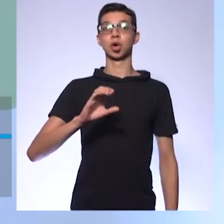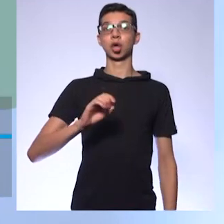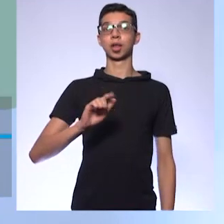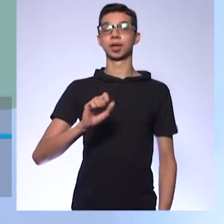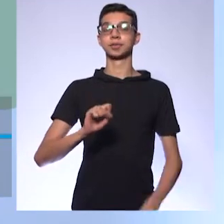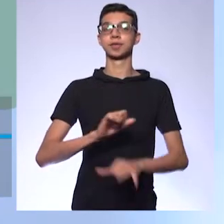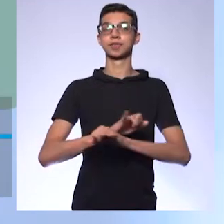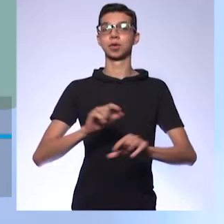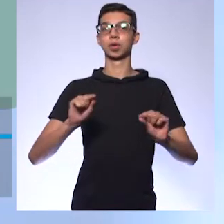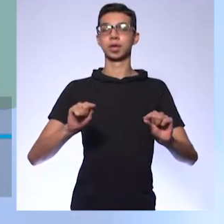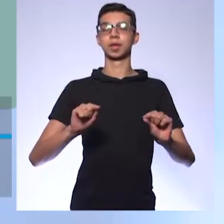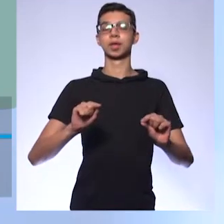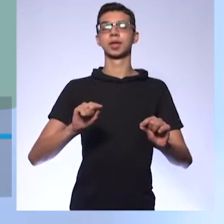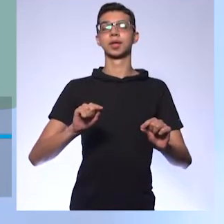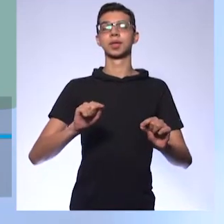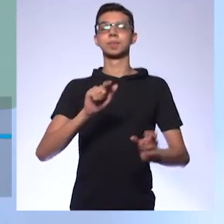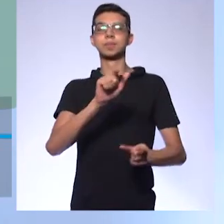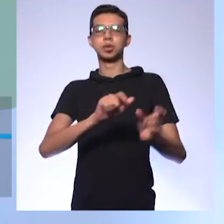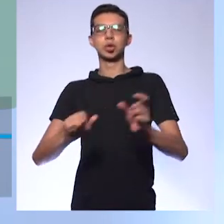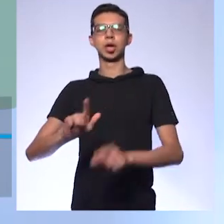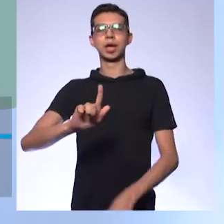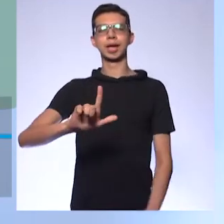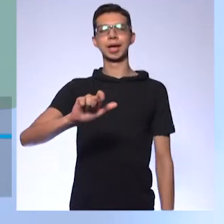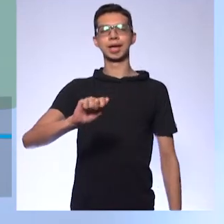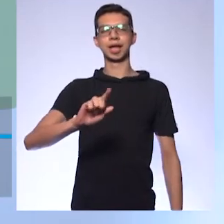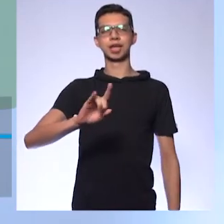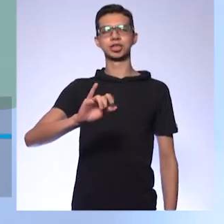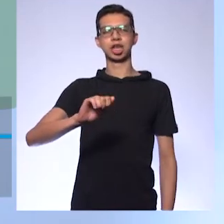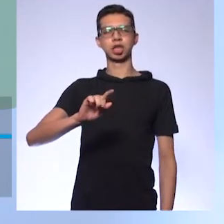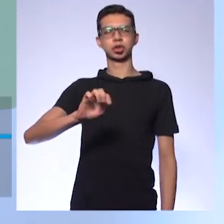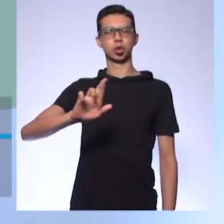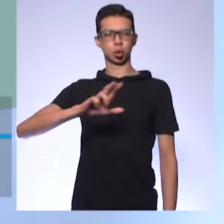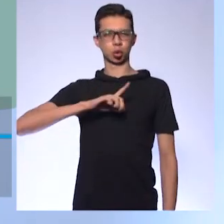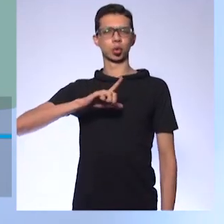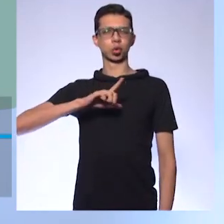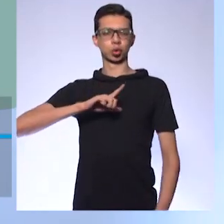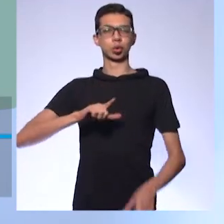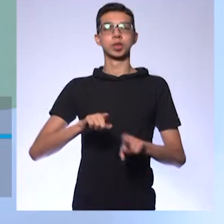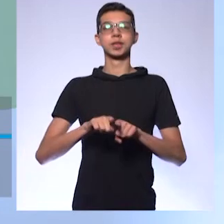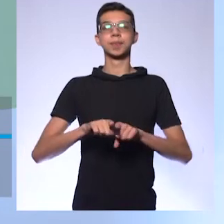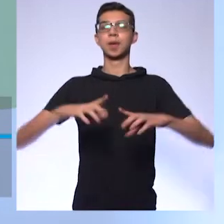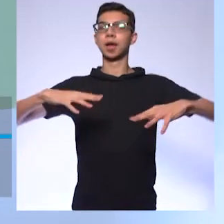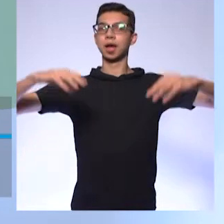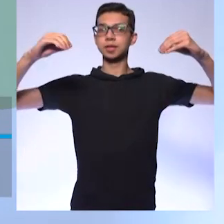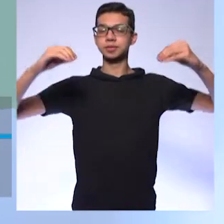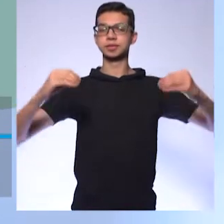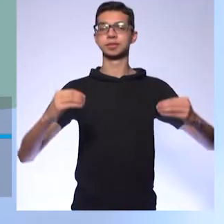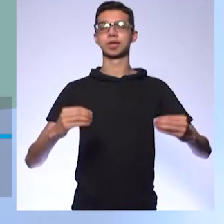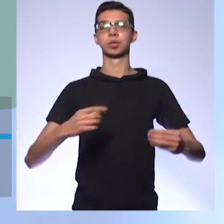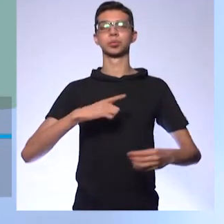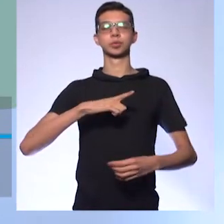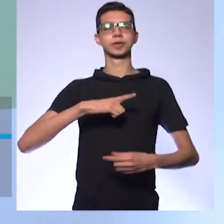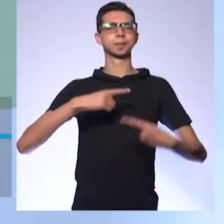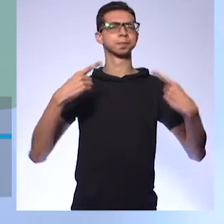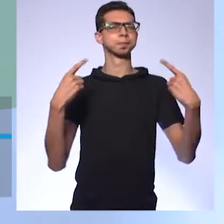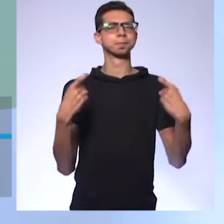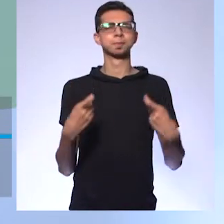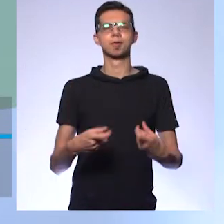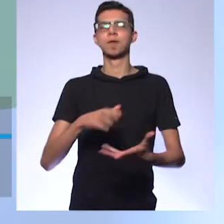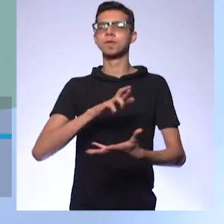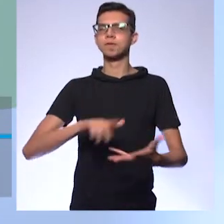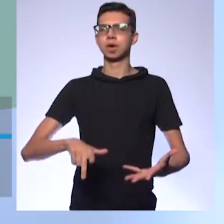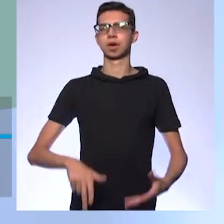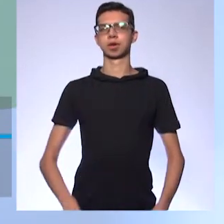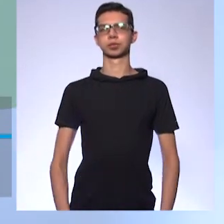Né? É a história antiga, né? Gladiadores. Castelos, reis, plebeus e guerras. Muita guerra. Isso,